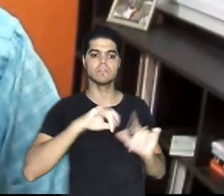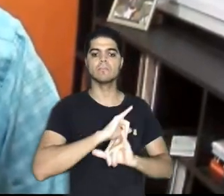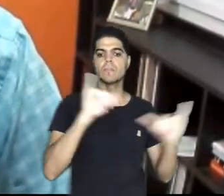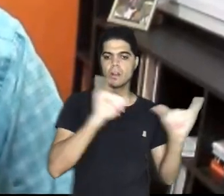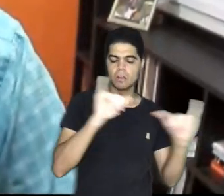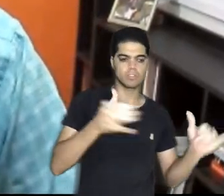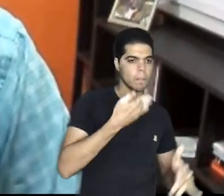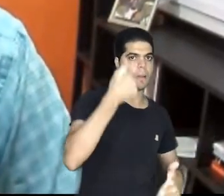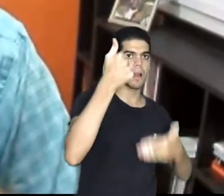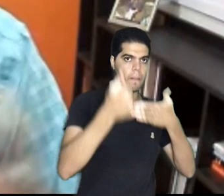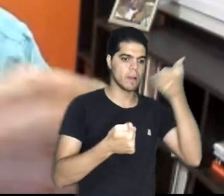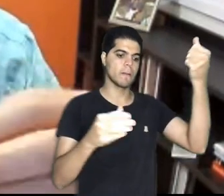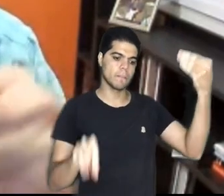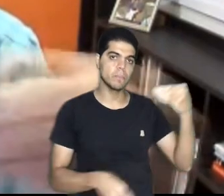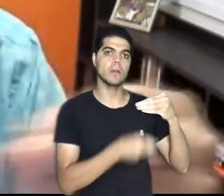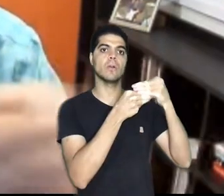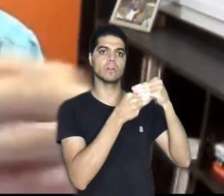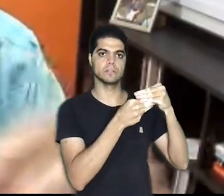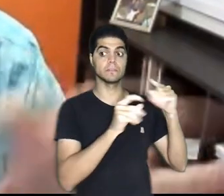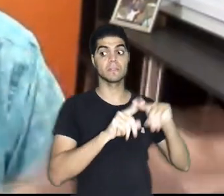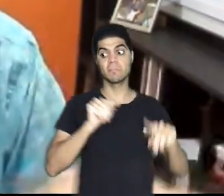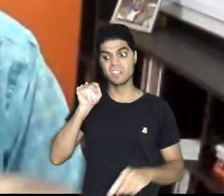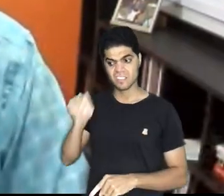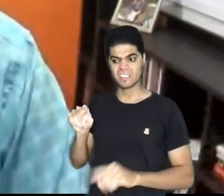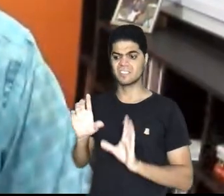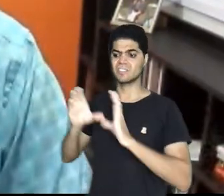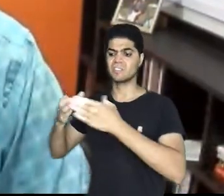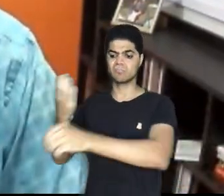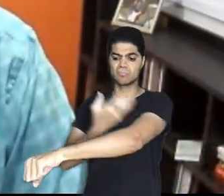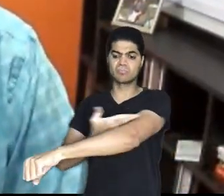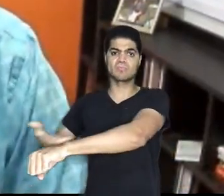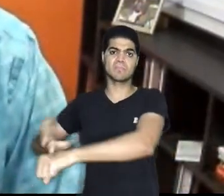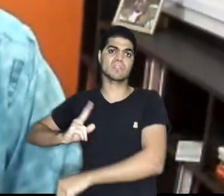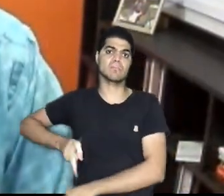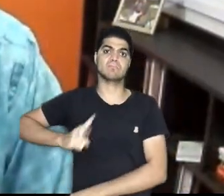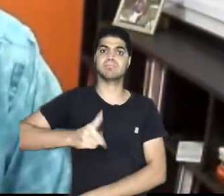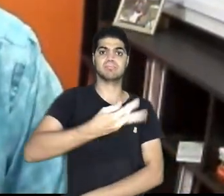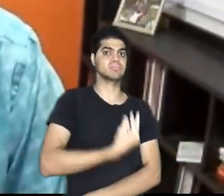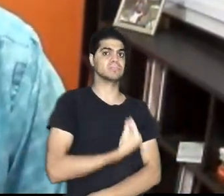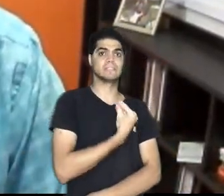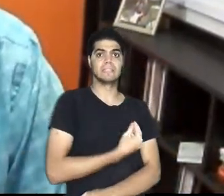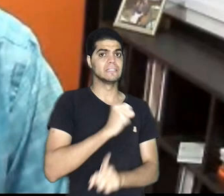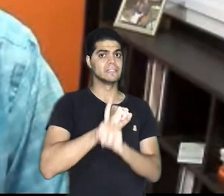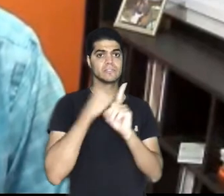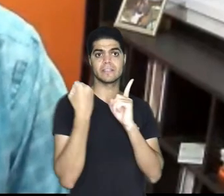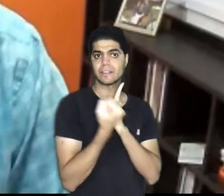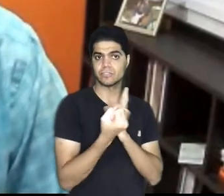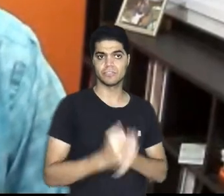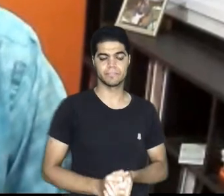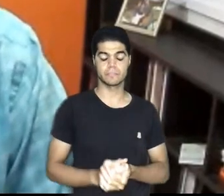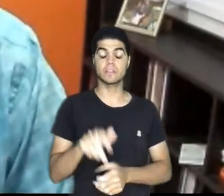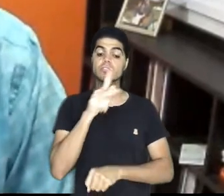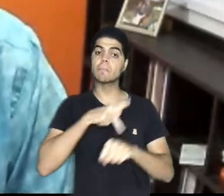outras muito melhores, mas ela continuou sempre existindo na nossa sociedade. E no nosso país, as tendências